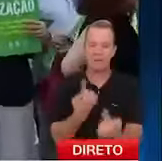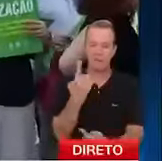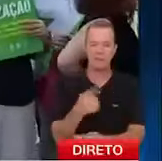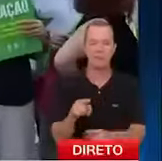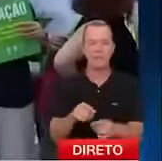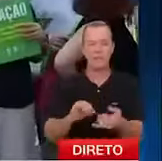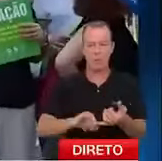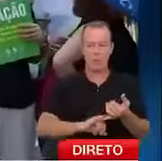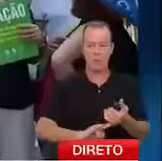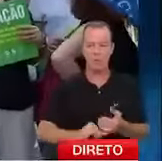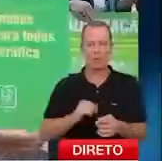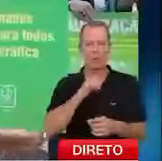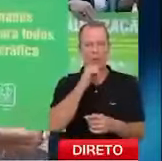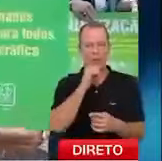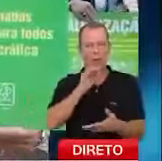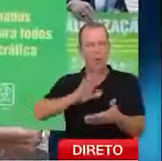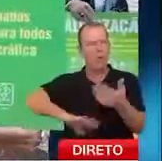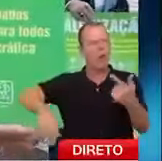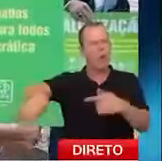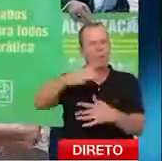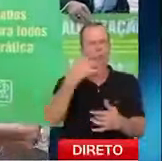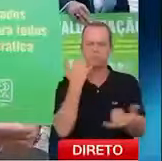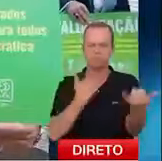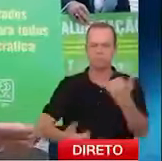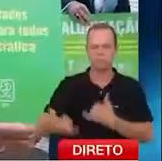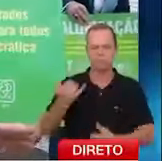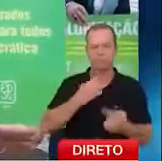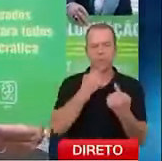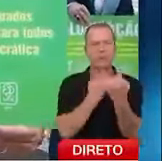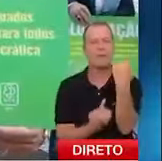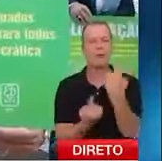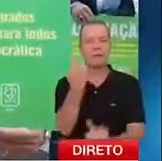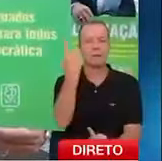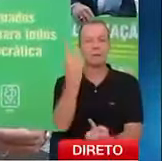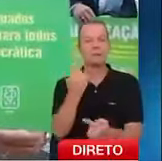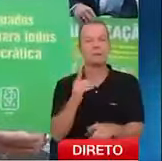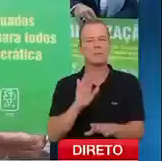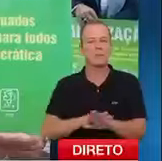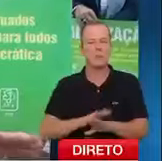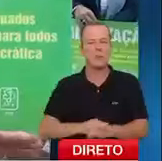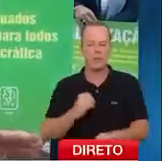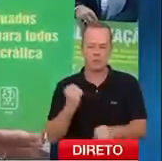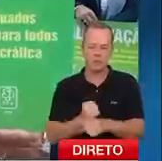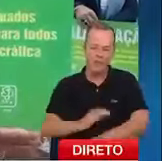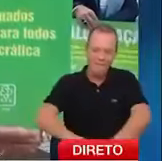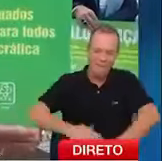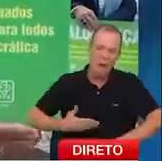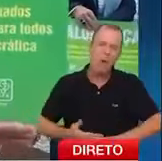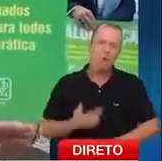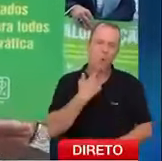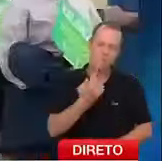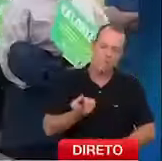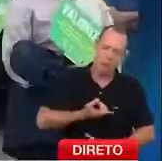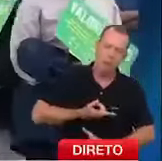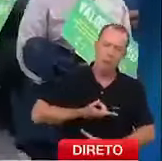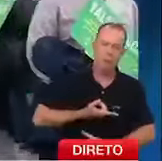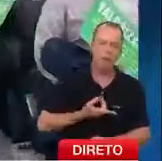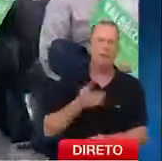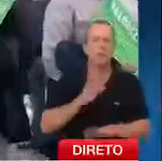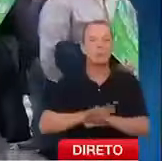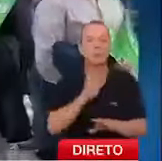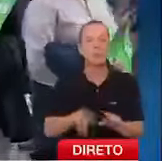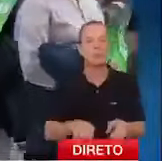pública recebemos contacto de vários colegas nos últimos dias a queixarem-se justamente da sobrecarga de trabalho a que estão sujeitos nomeadamente com a